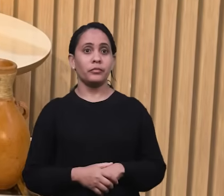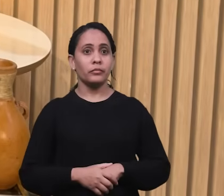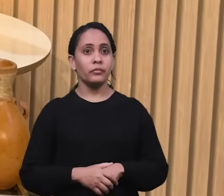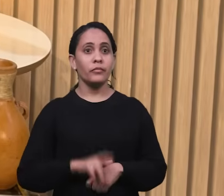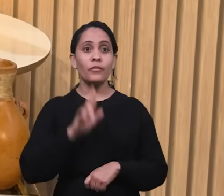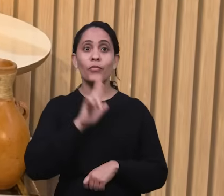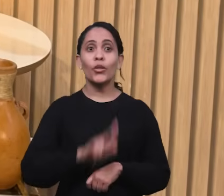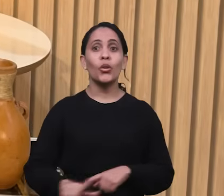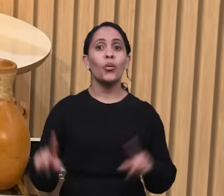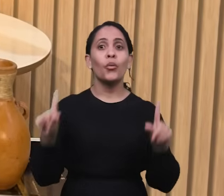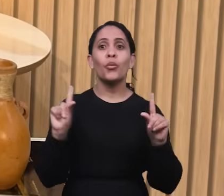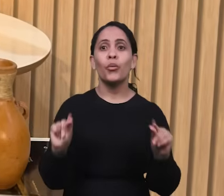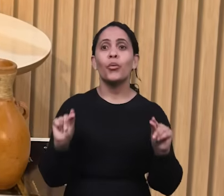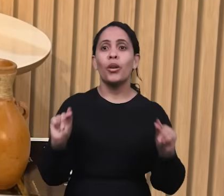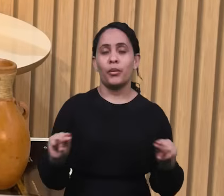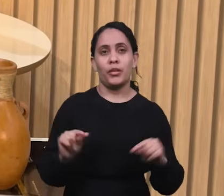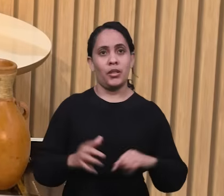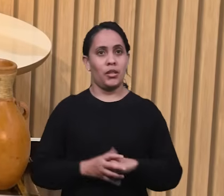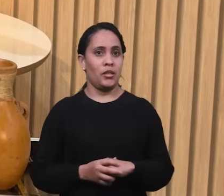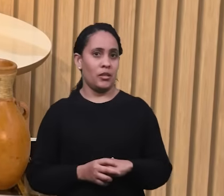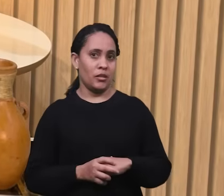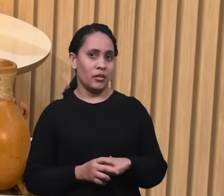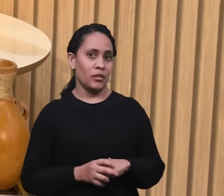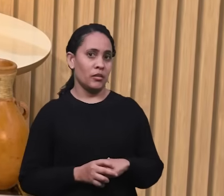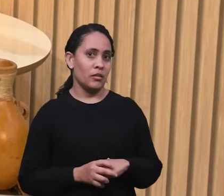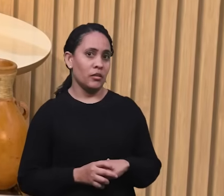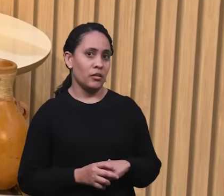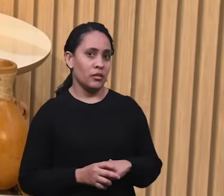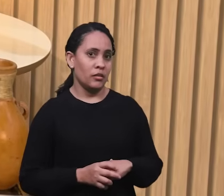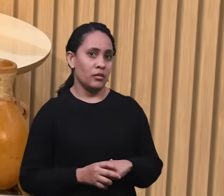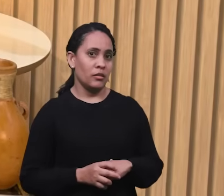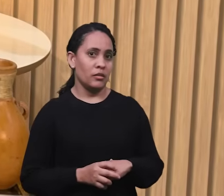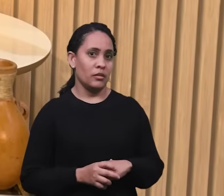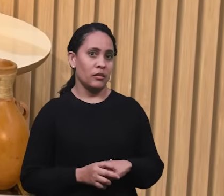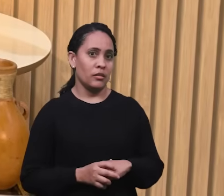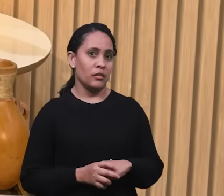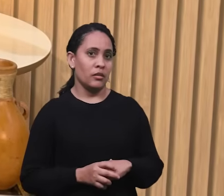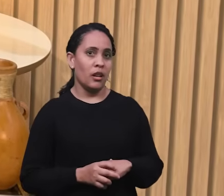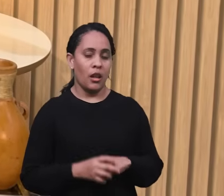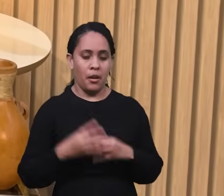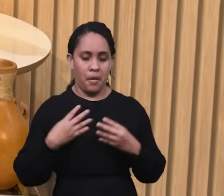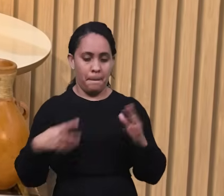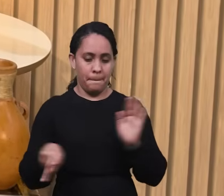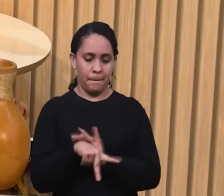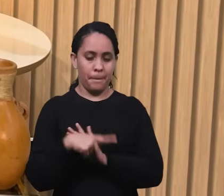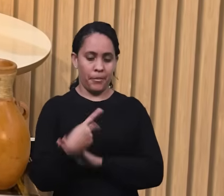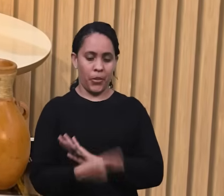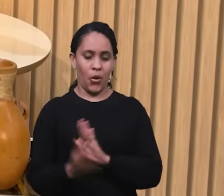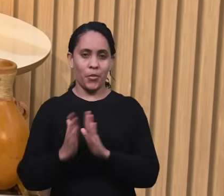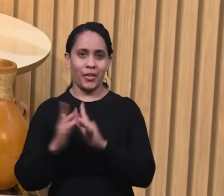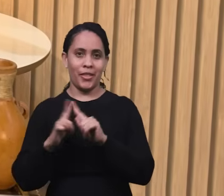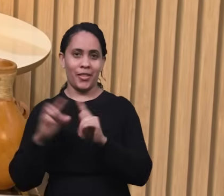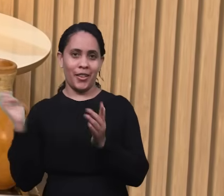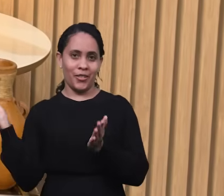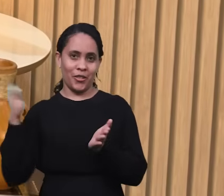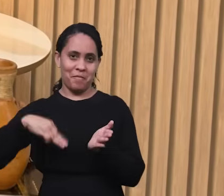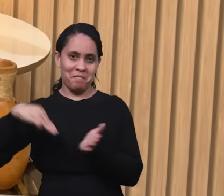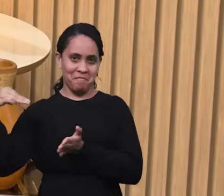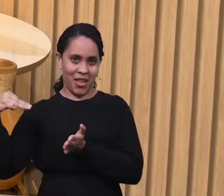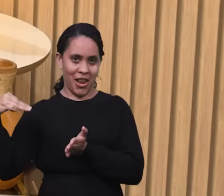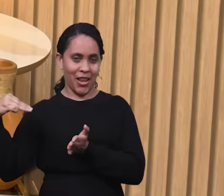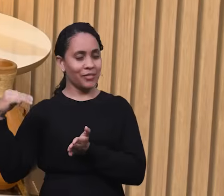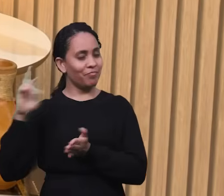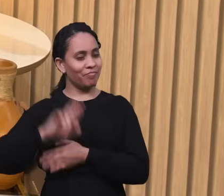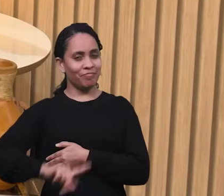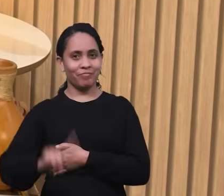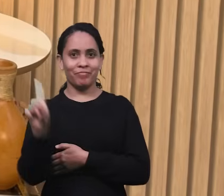alguma, monopólio ou privilégio da Igreja Cristã Maranata. Mas o que eles veem é o seguinte: nós